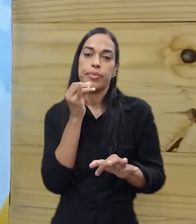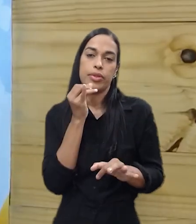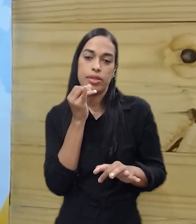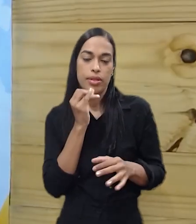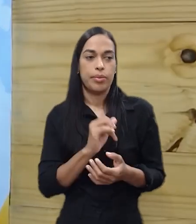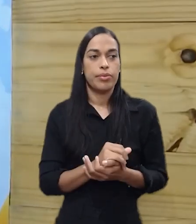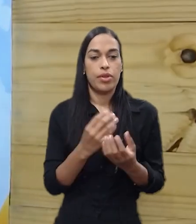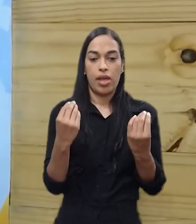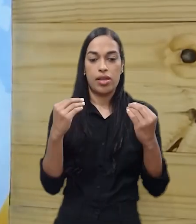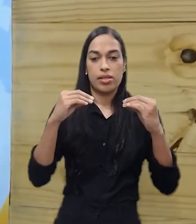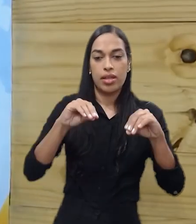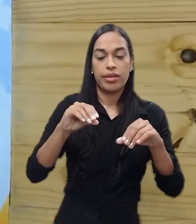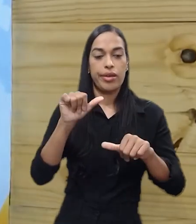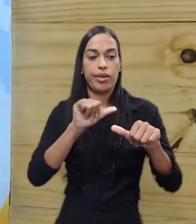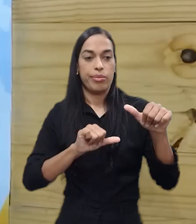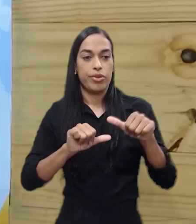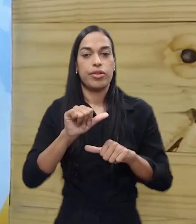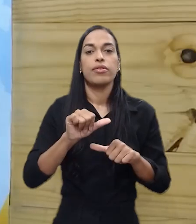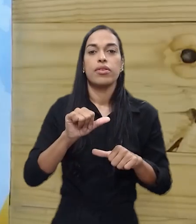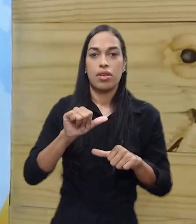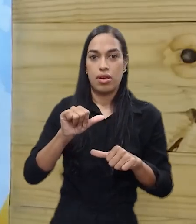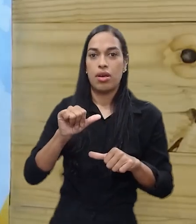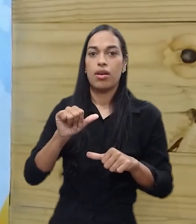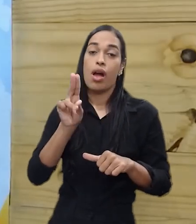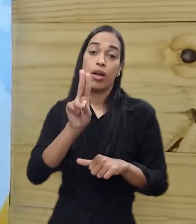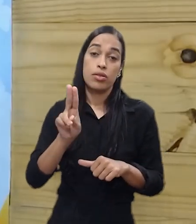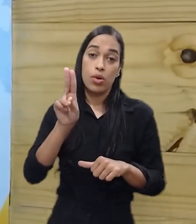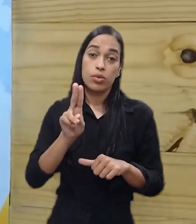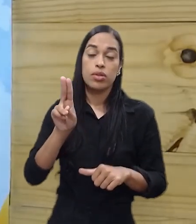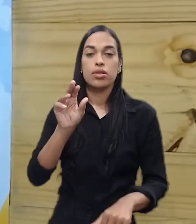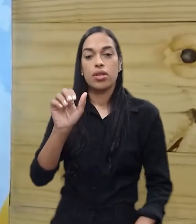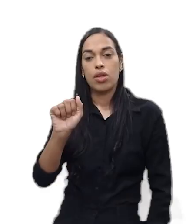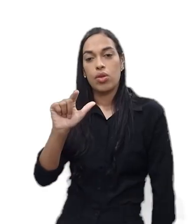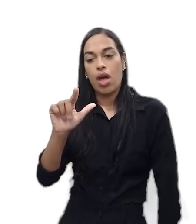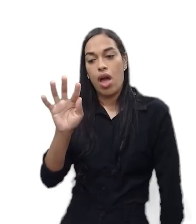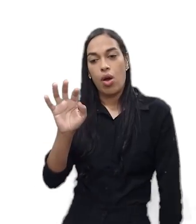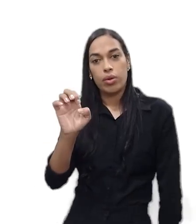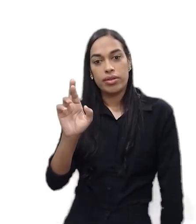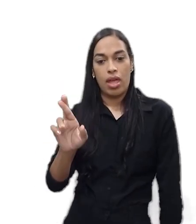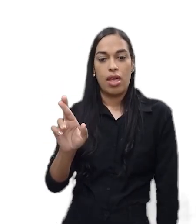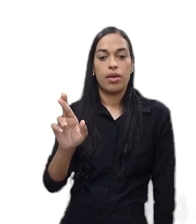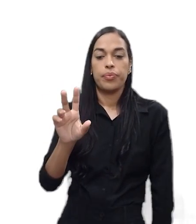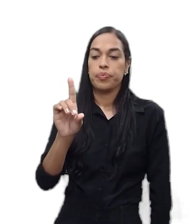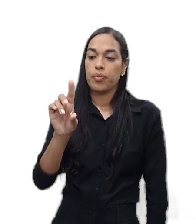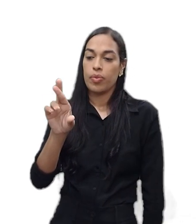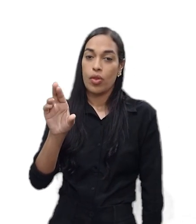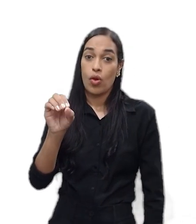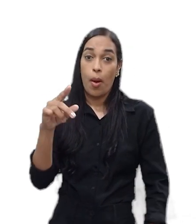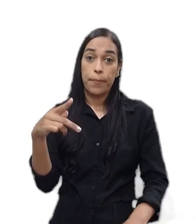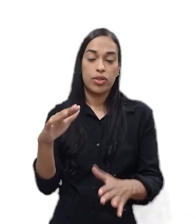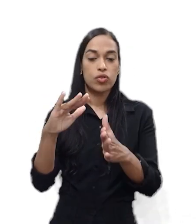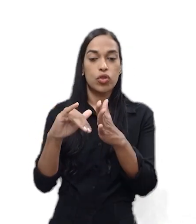Por exemplo, quiser inserir uma coluna, modificar, aí é utilizado o comando alter. O comando drop